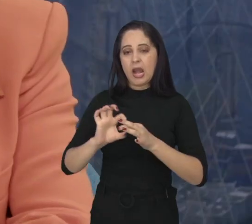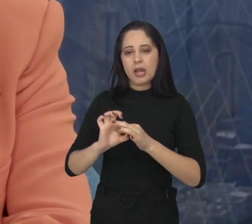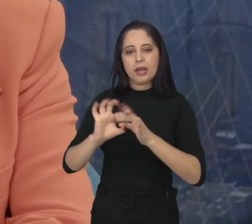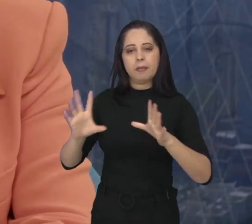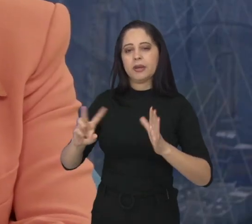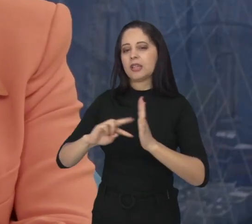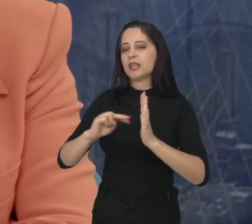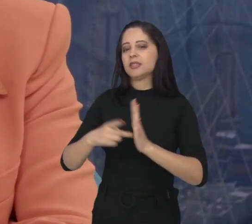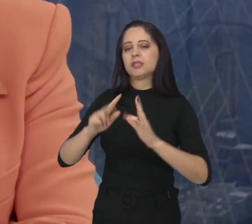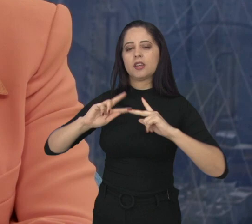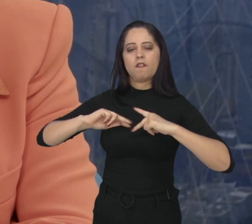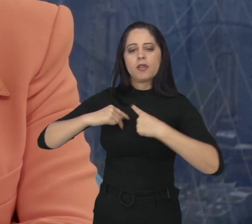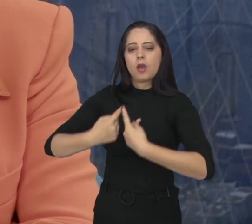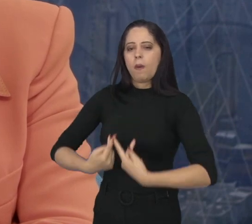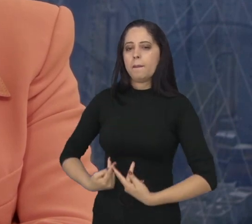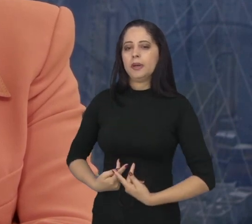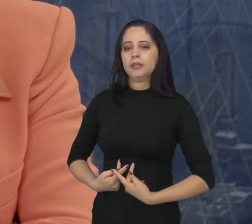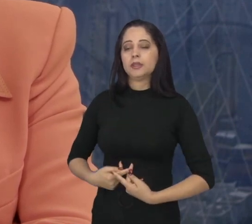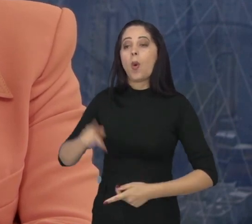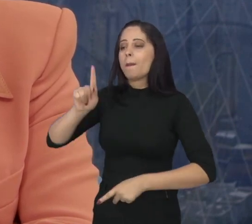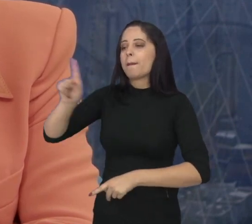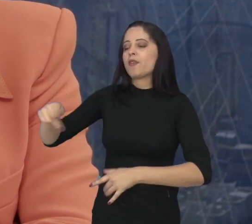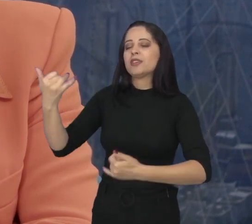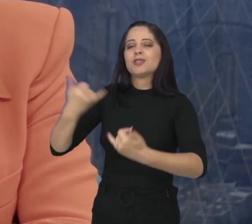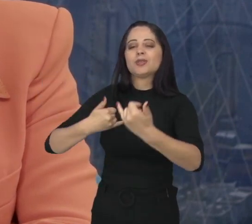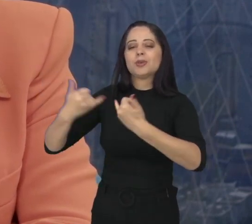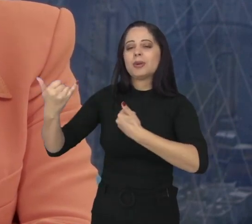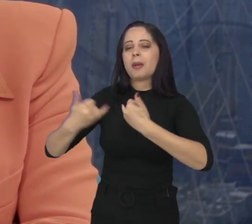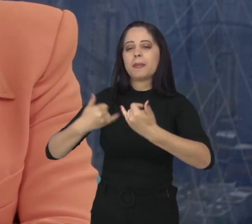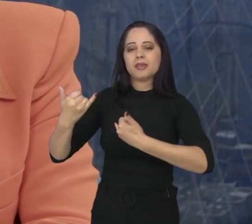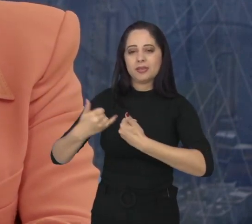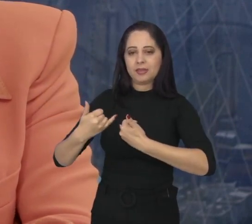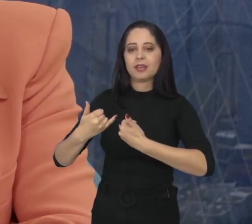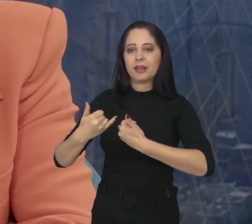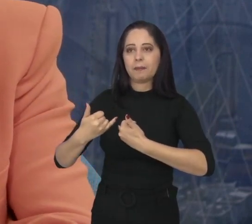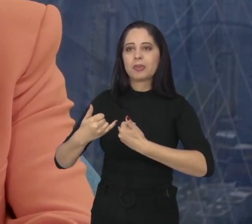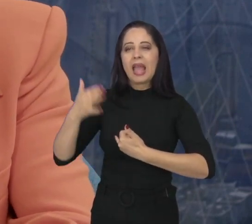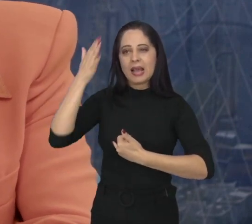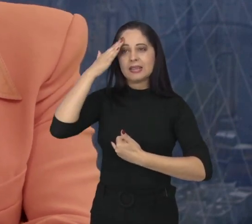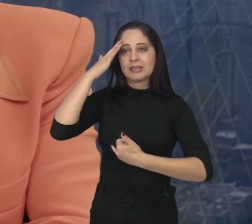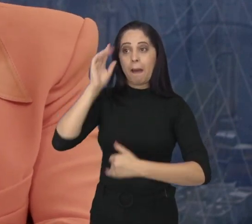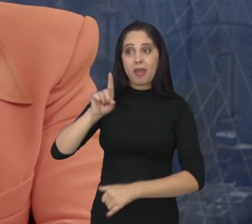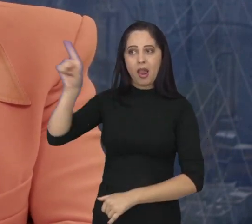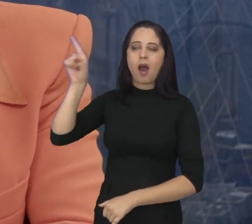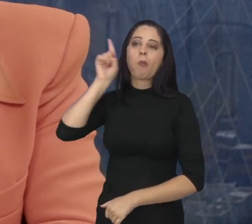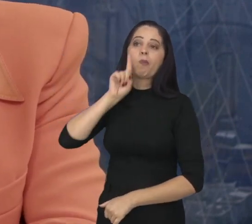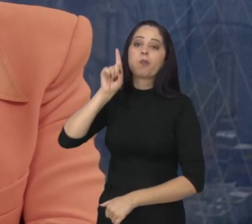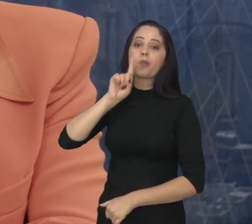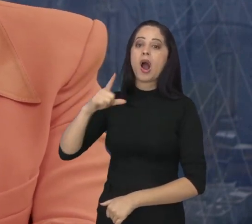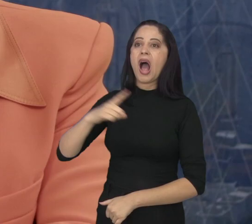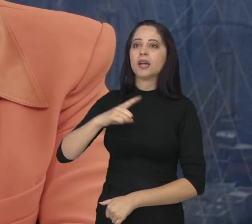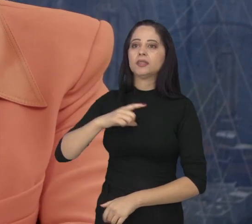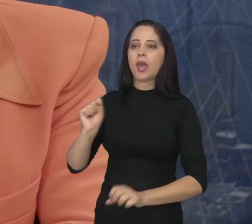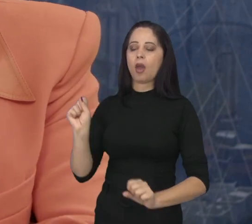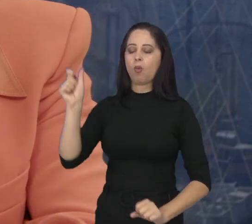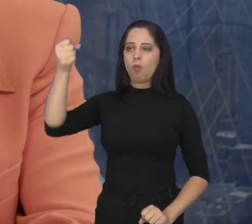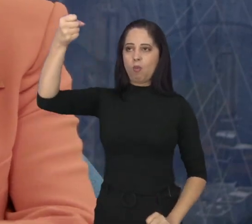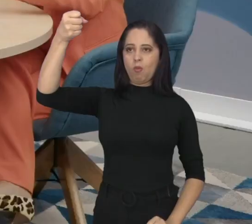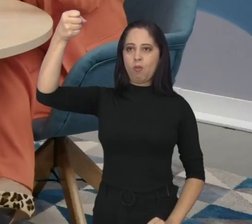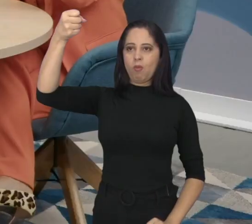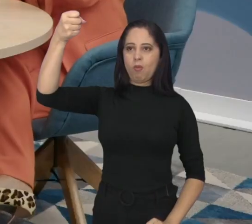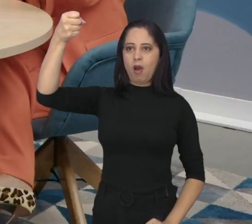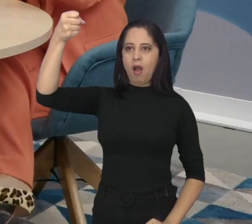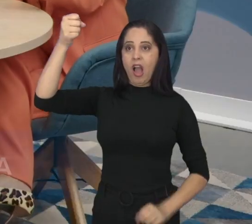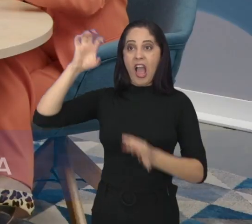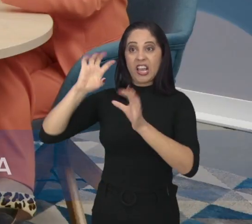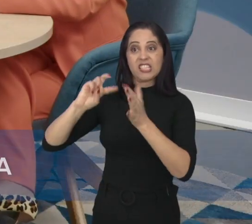uma professora minha dizia uma coisa tão linda, assim, que do mesmo jeito que existe a Estátua da Liberdade em Nova York, devia ter a Estátua da Responsabilidade.